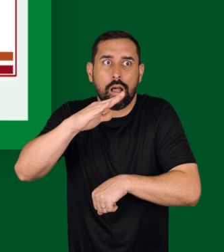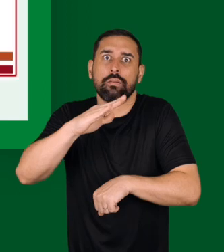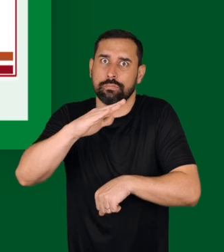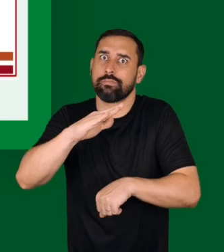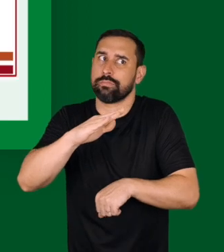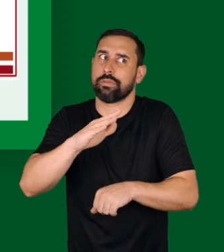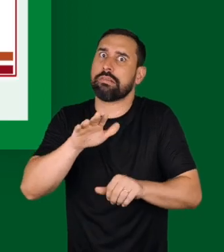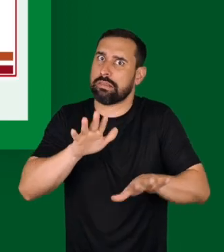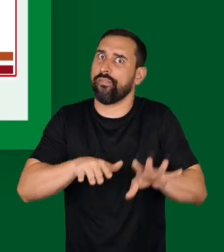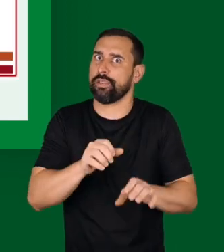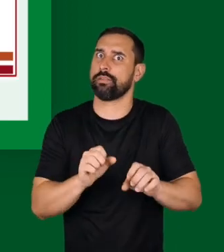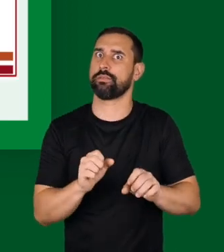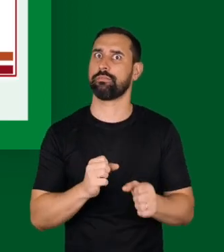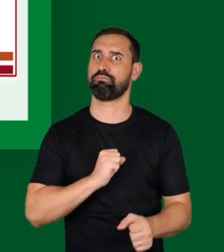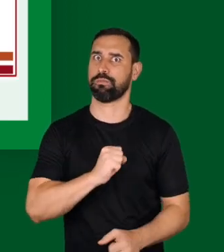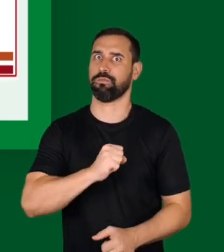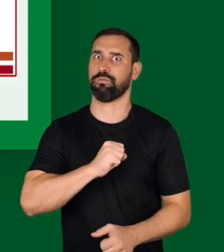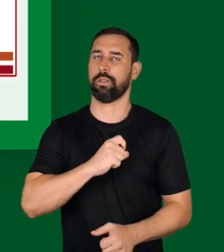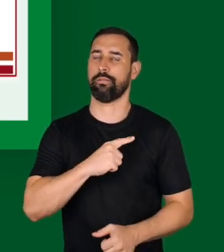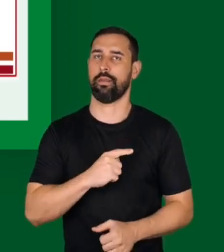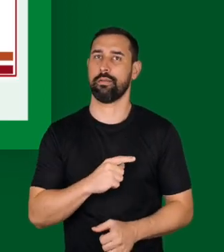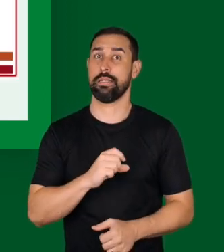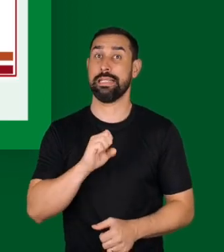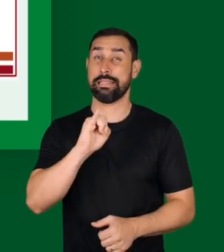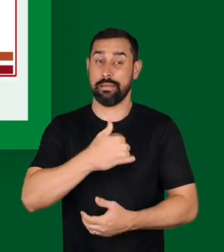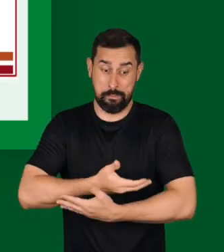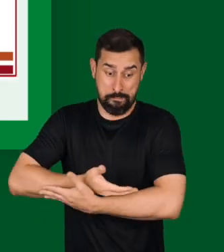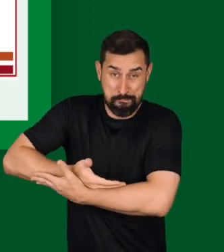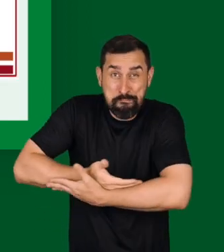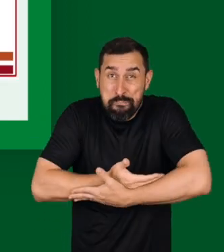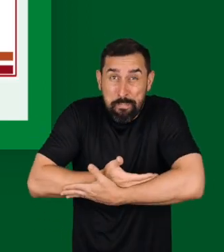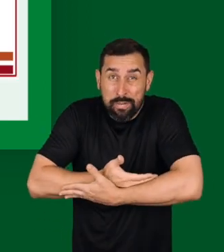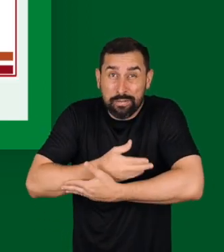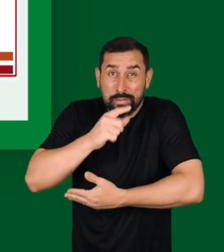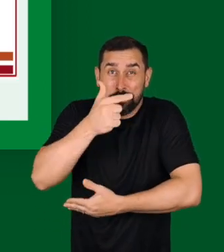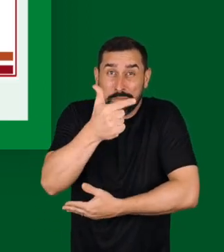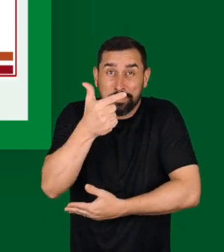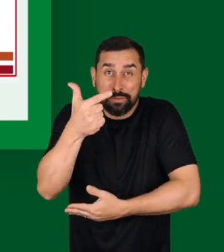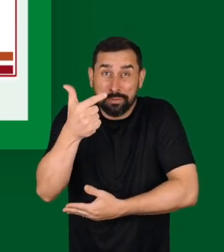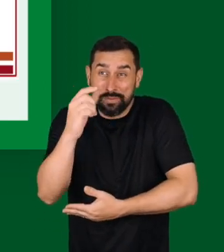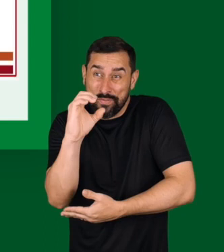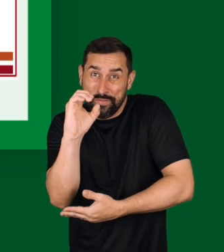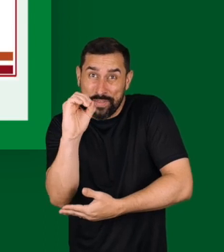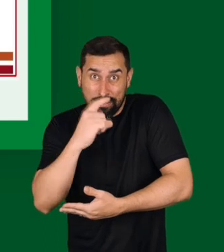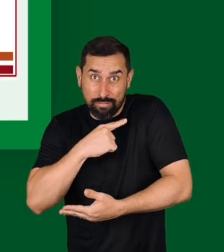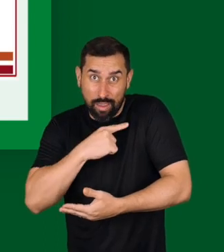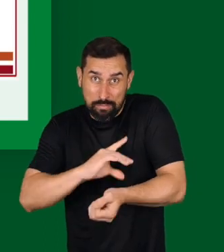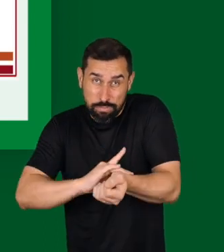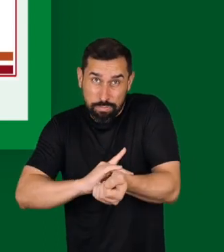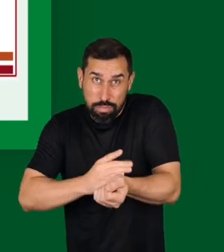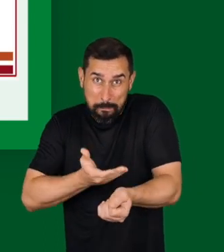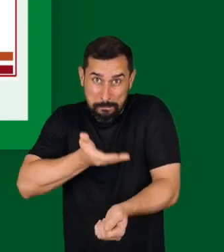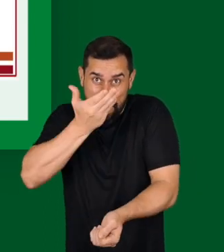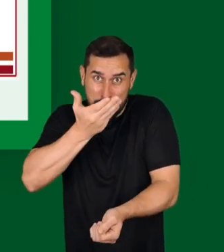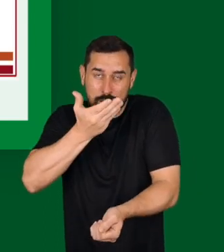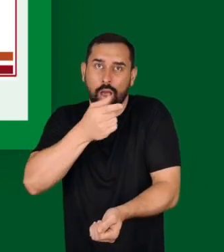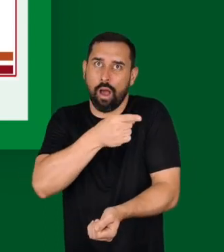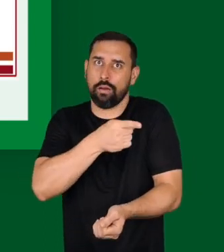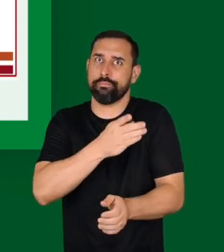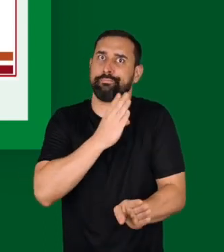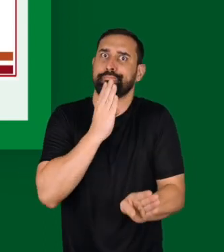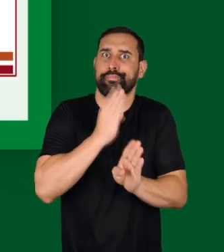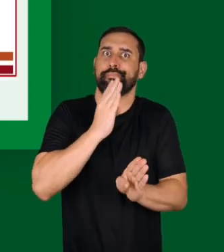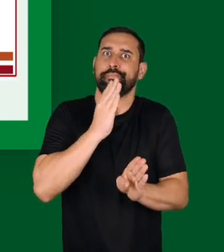ataque à arritmia. Então, para lactentes acima de 220 e para criancinhas maiores pré-escolares, uma frequência